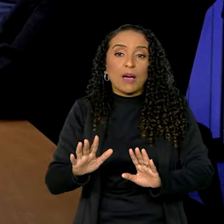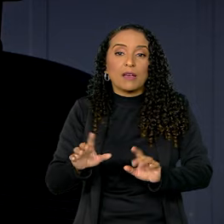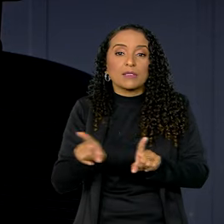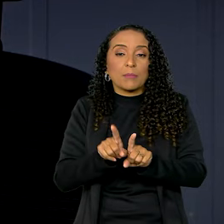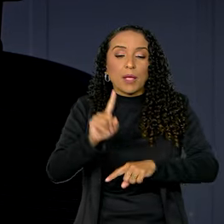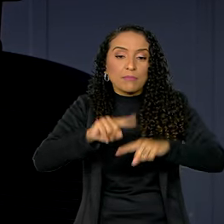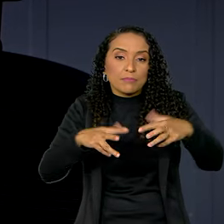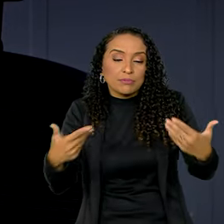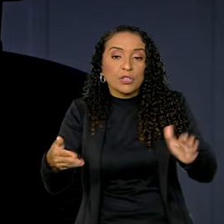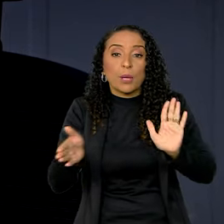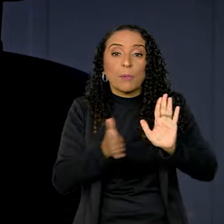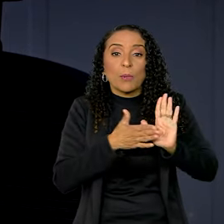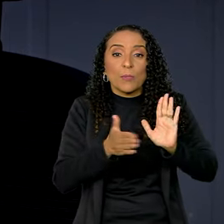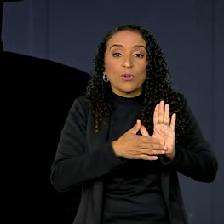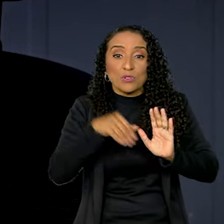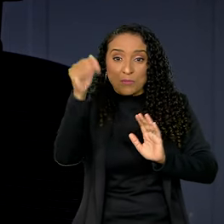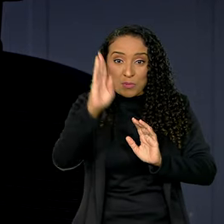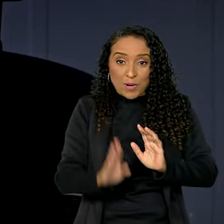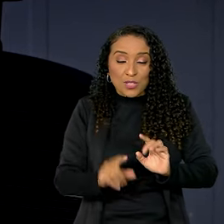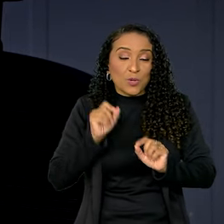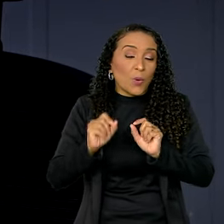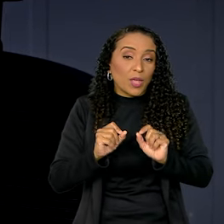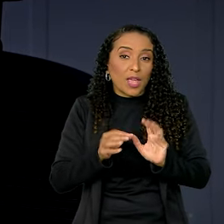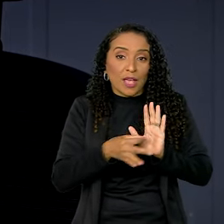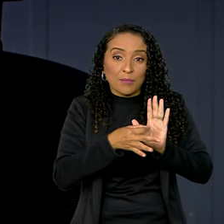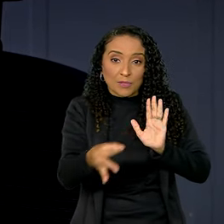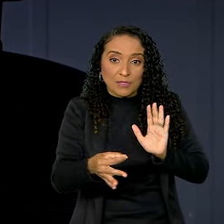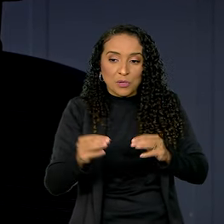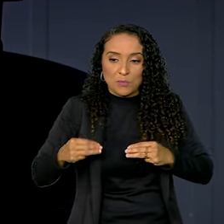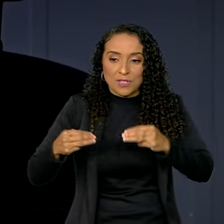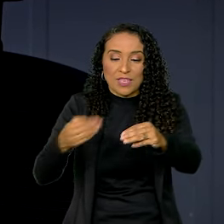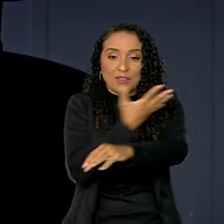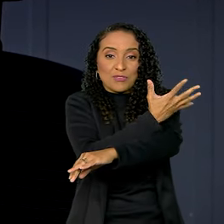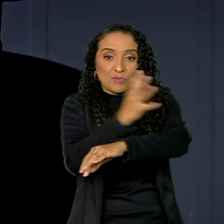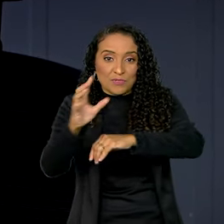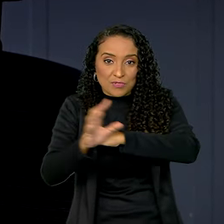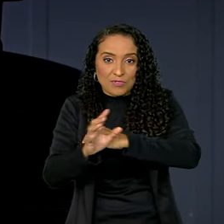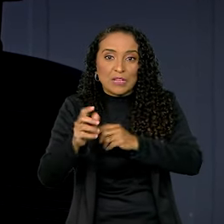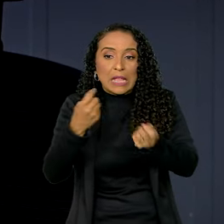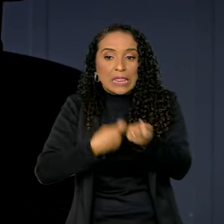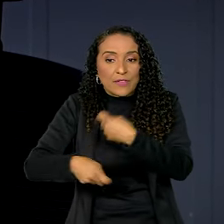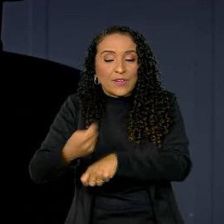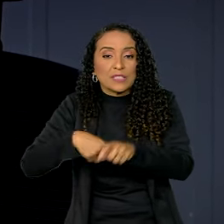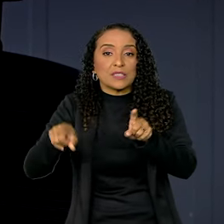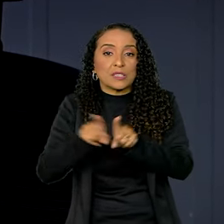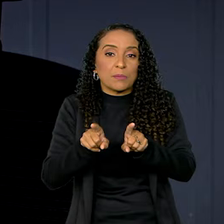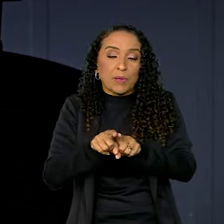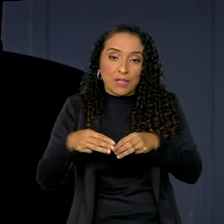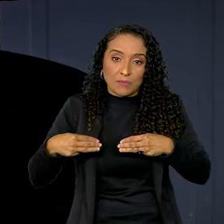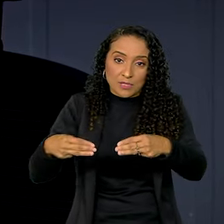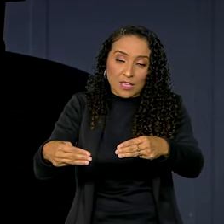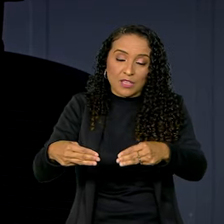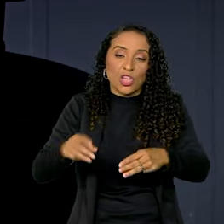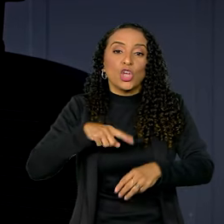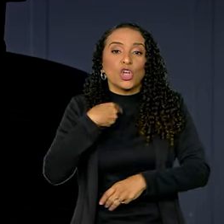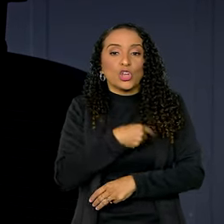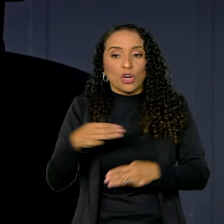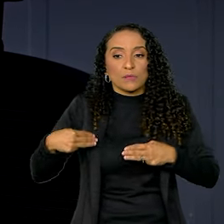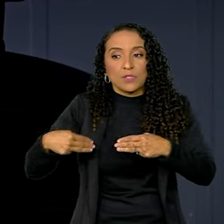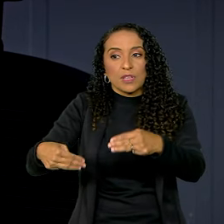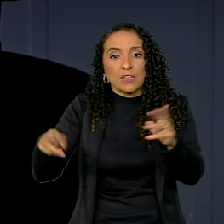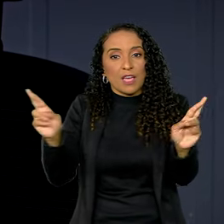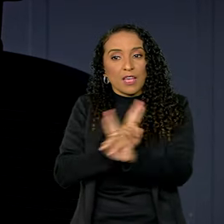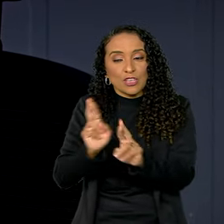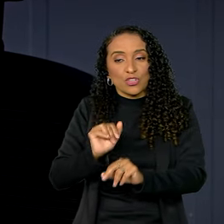mecanismo que está sendo proposto pelo Brasil pelo Ministério do meio ambiente da fazenda e também nós do ministério das